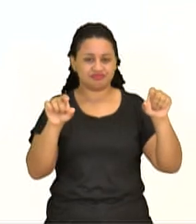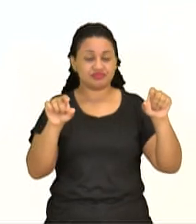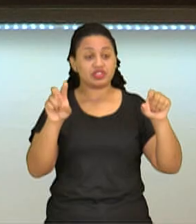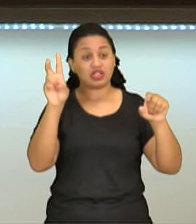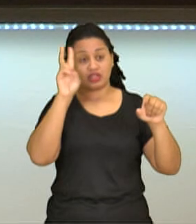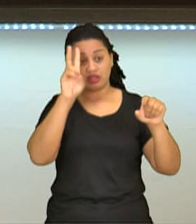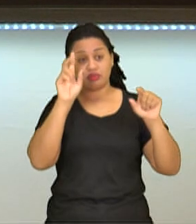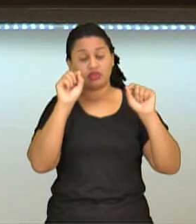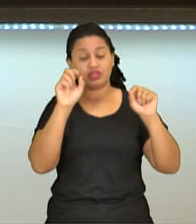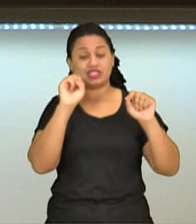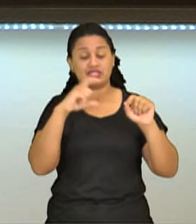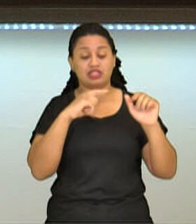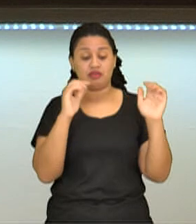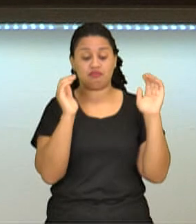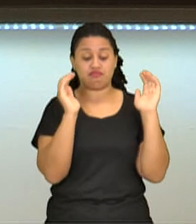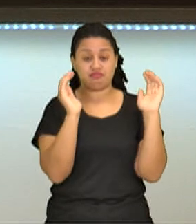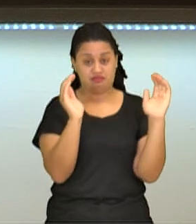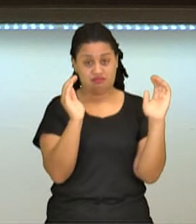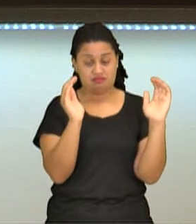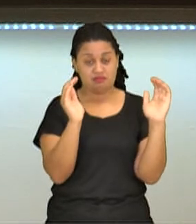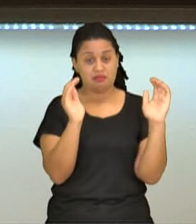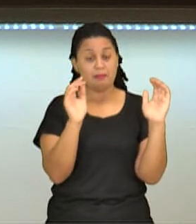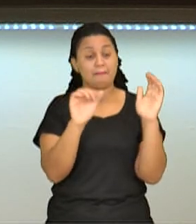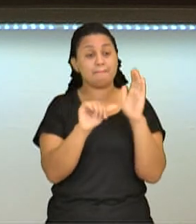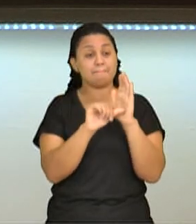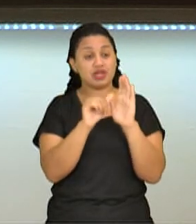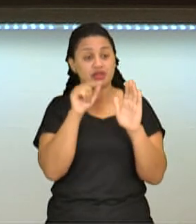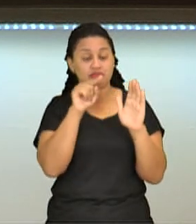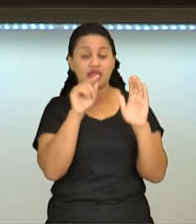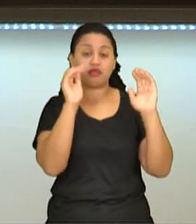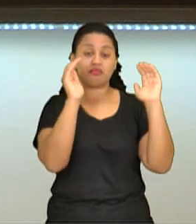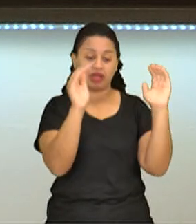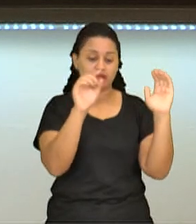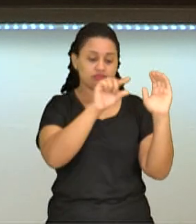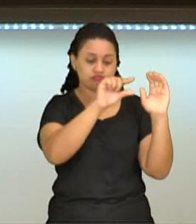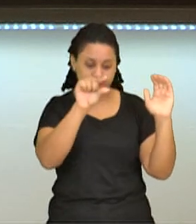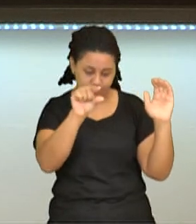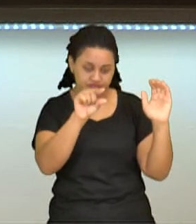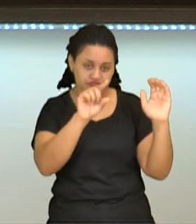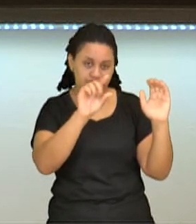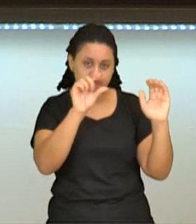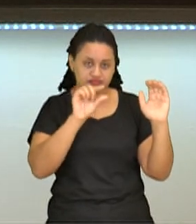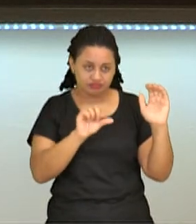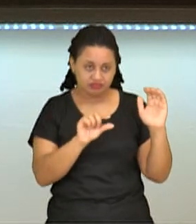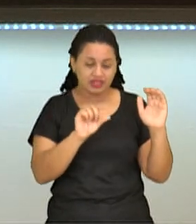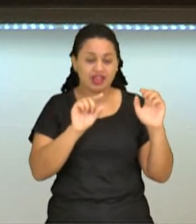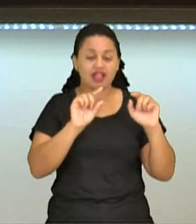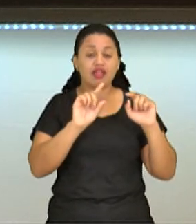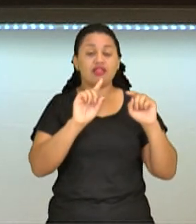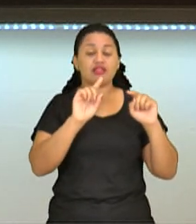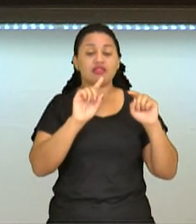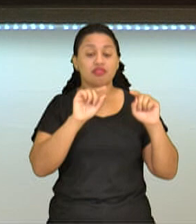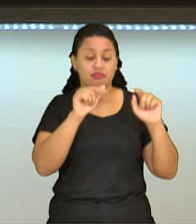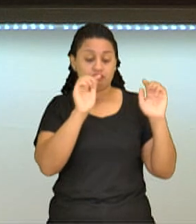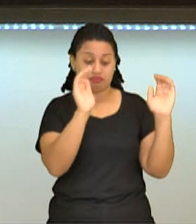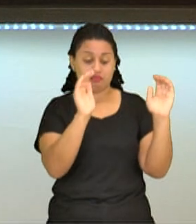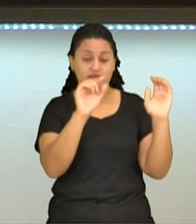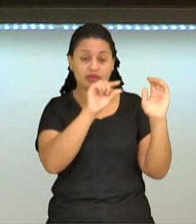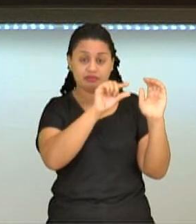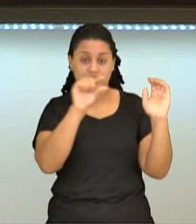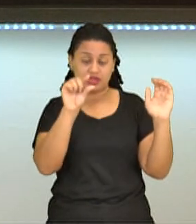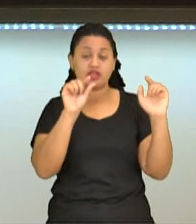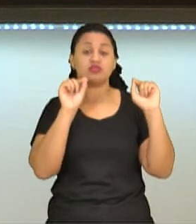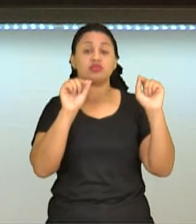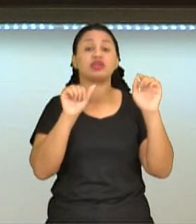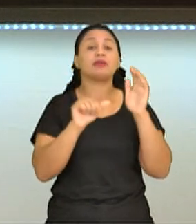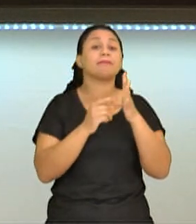que quando eu tenho parênteses, eu priorizo o parênteses, certo? E dentro desse parênteses, o que